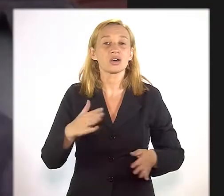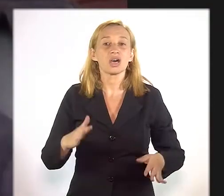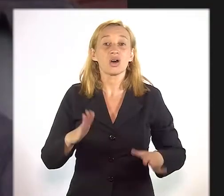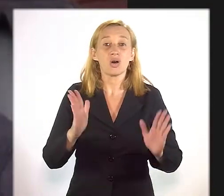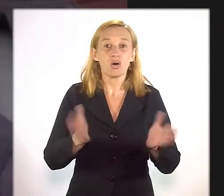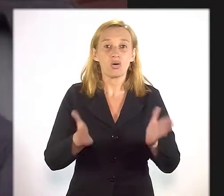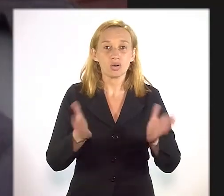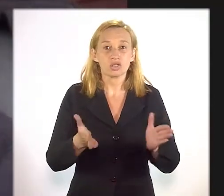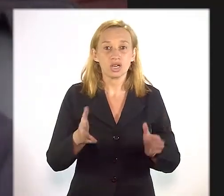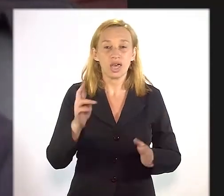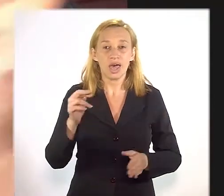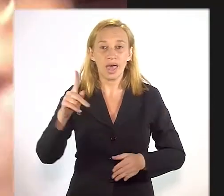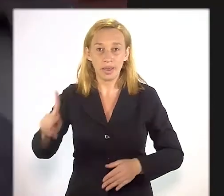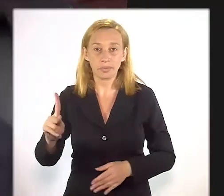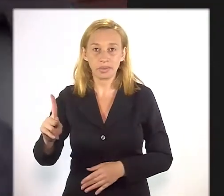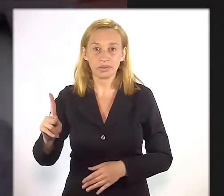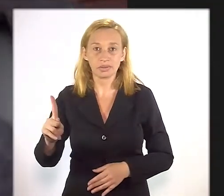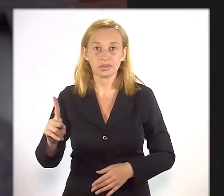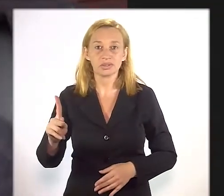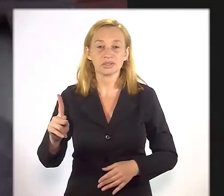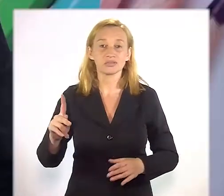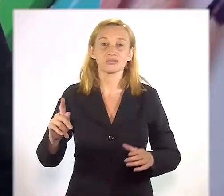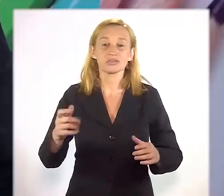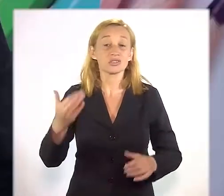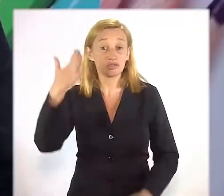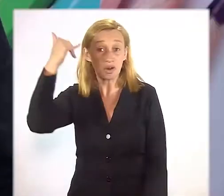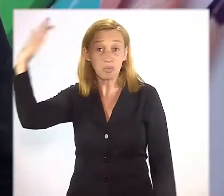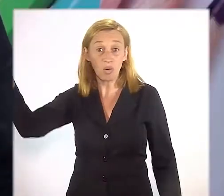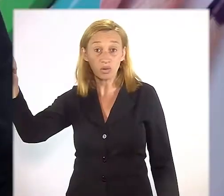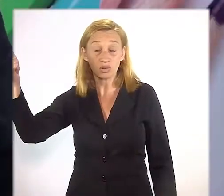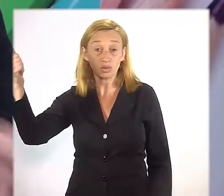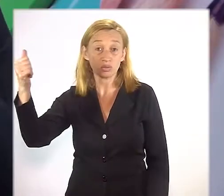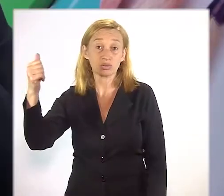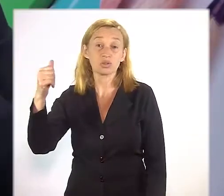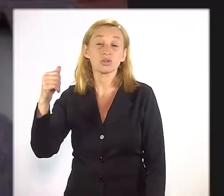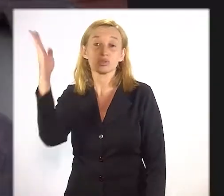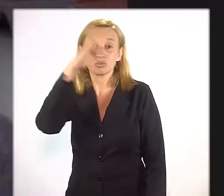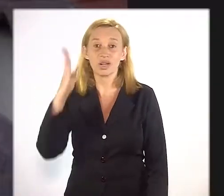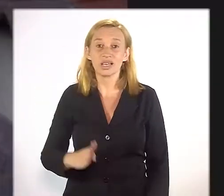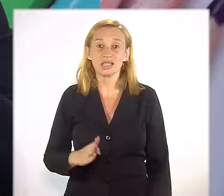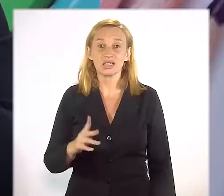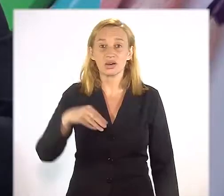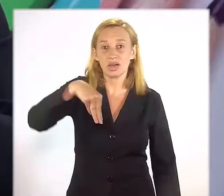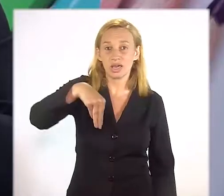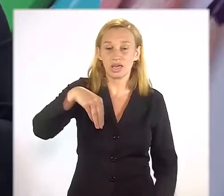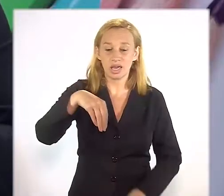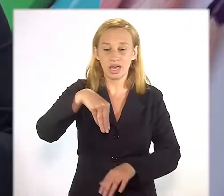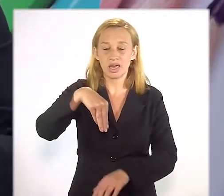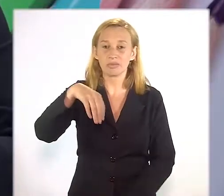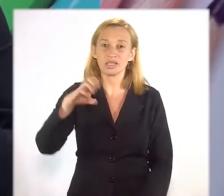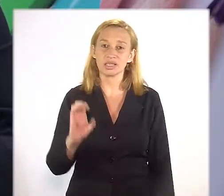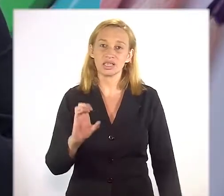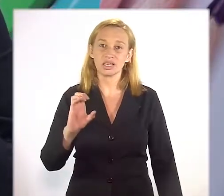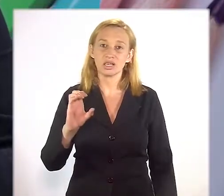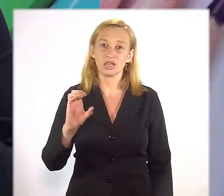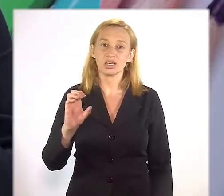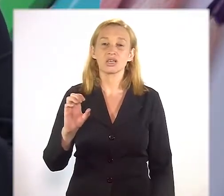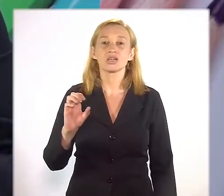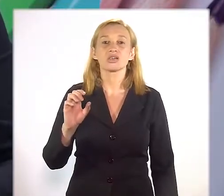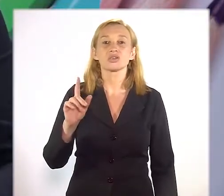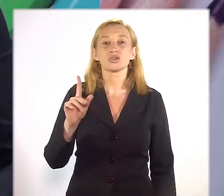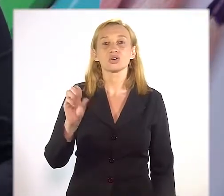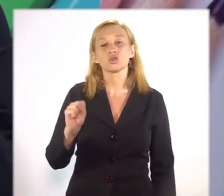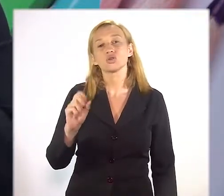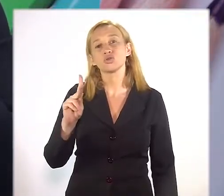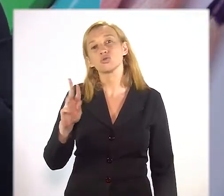maiores rappers do Brasil, é Missy Sofia. Uau. Eu estou a falar de gente. Quer dizer, estou a falar parte de gente. da humanização mesmo. O que você quer